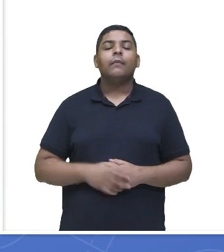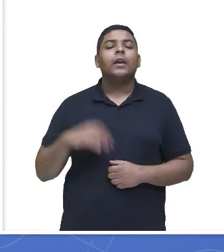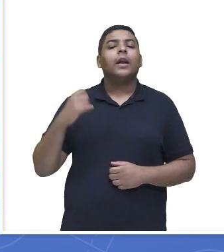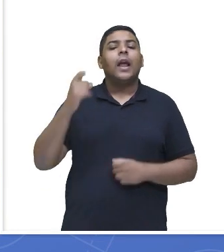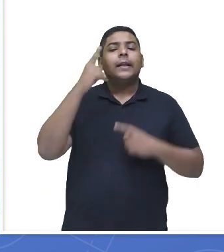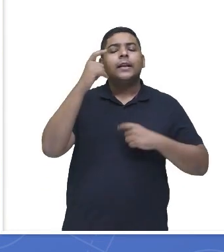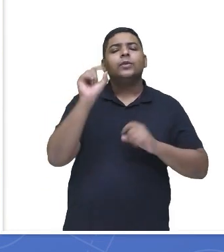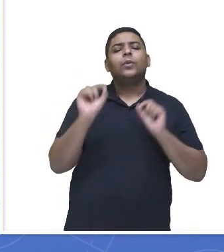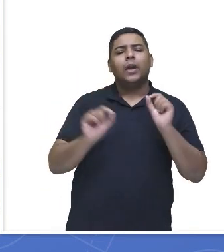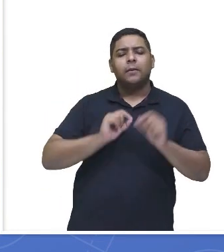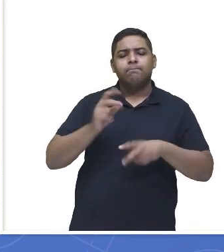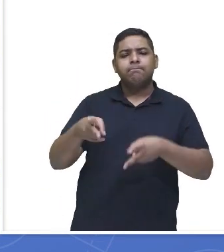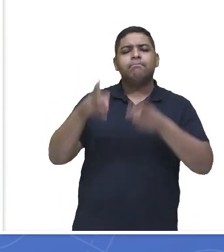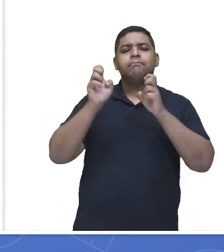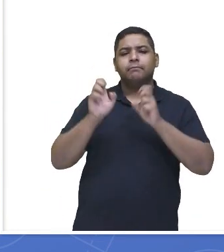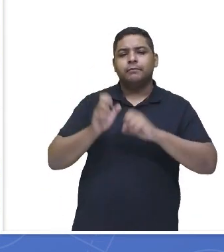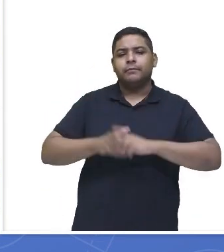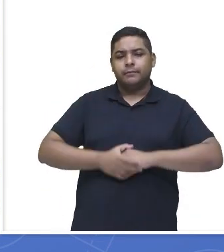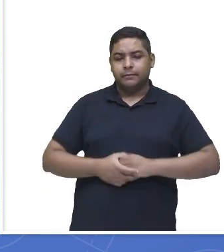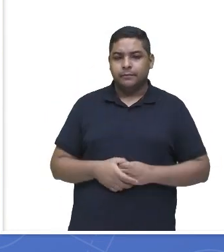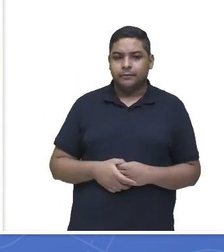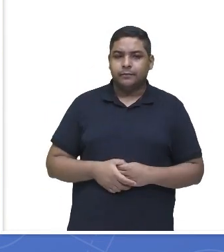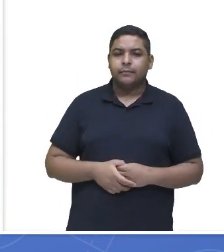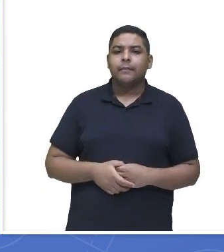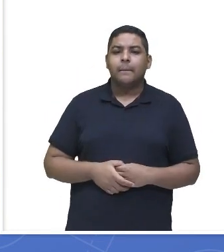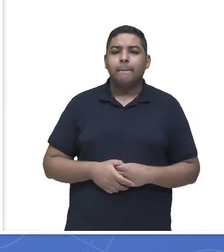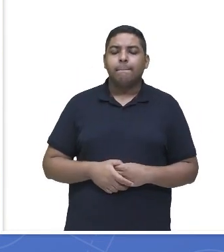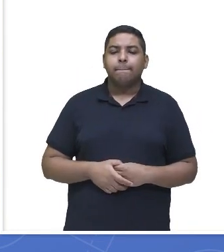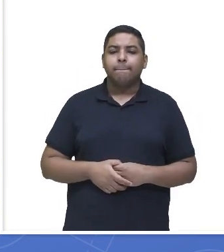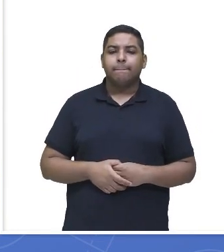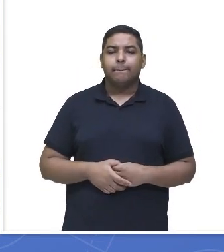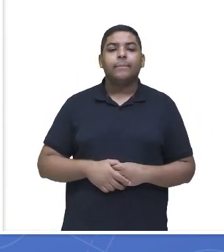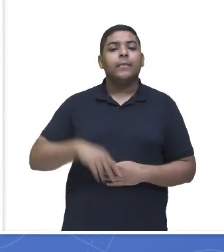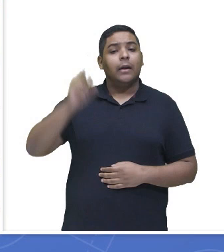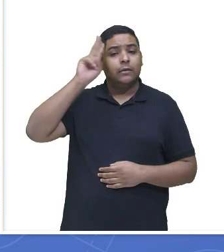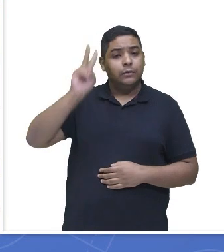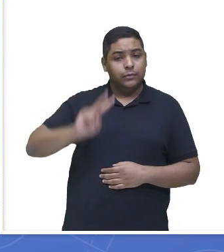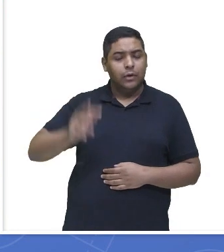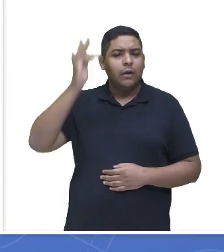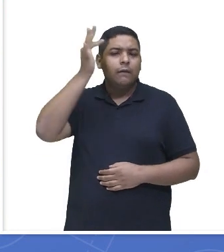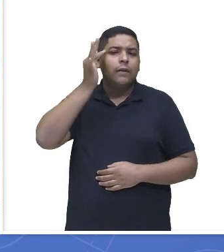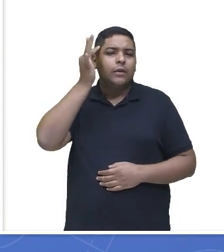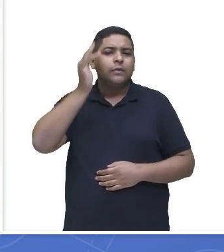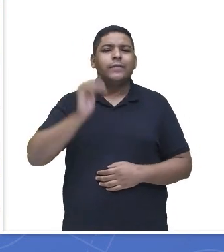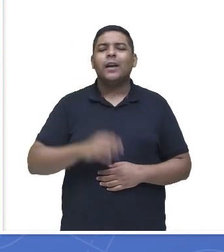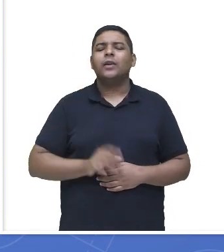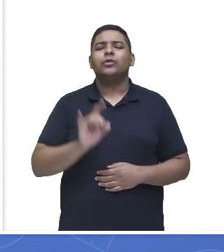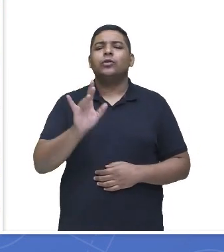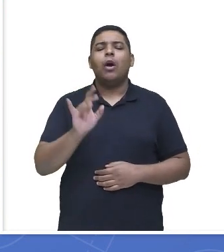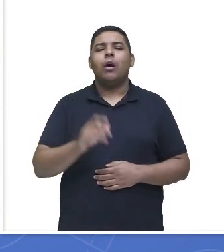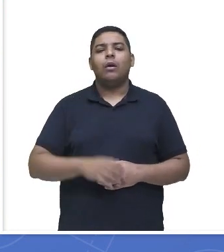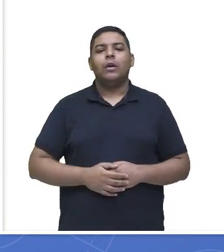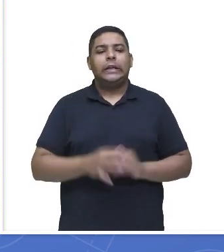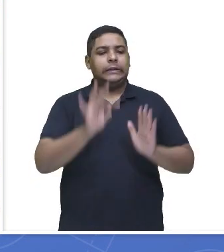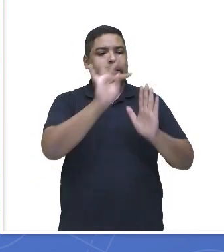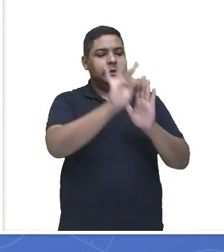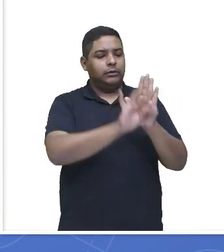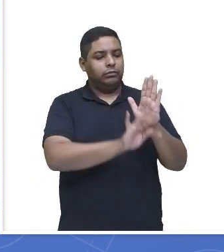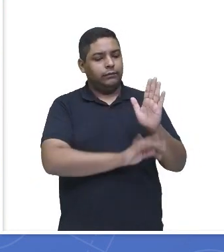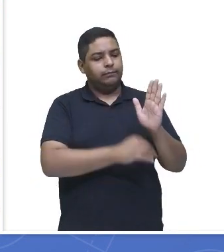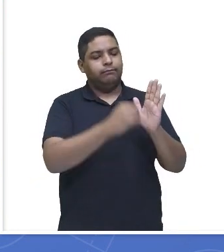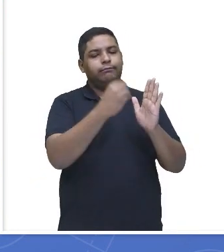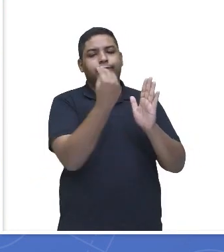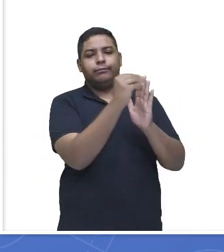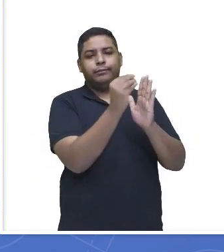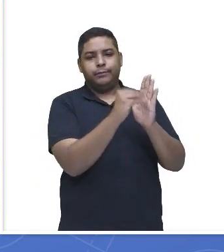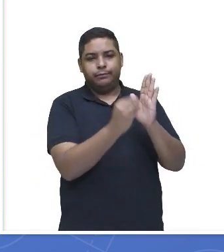o seguinte: a história da filosofia, ela não é só um relato histórico, perfeito? O que é a